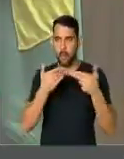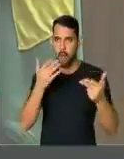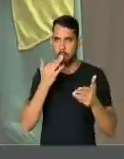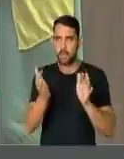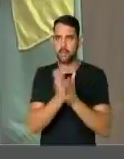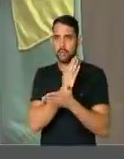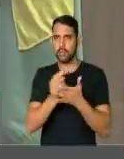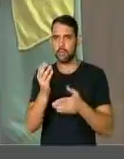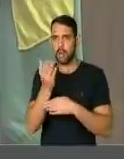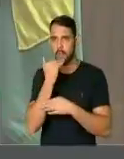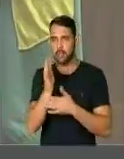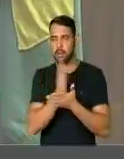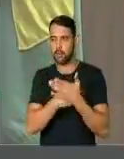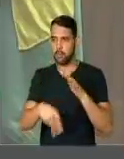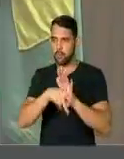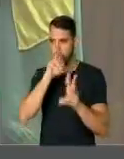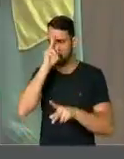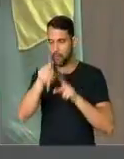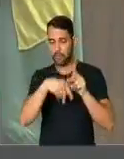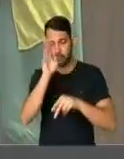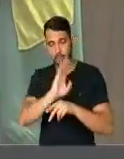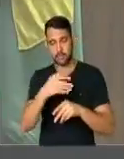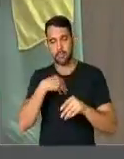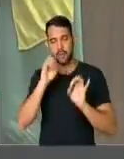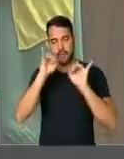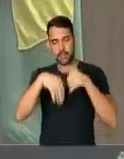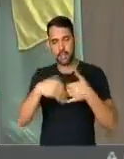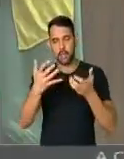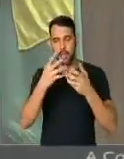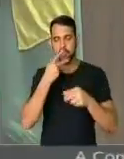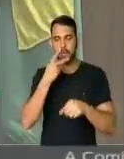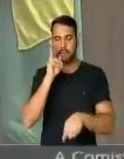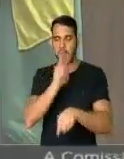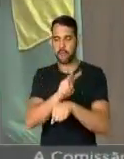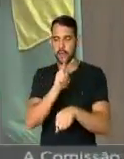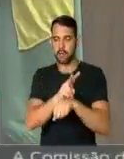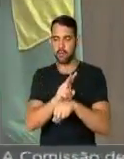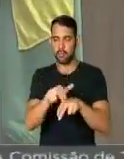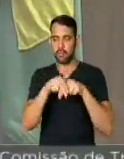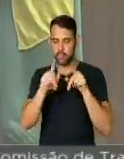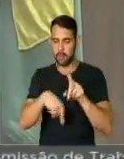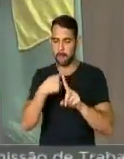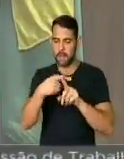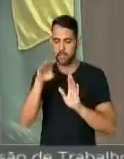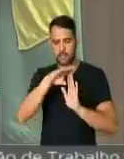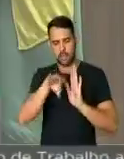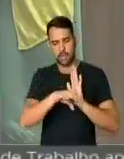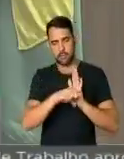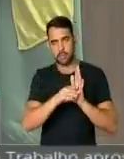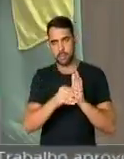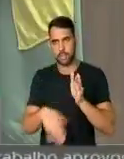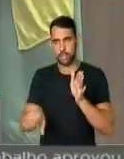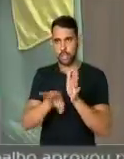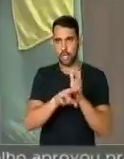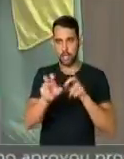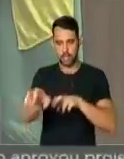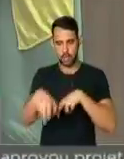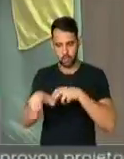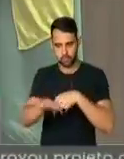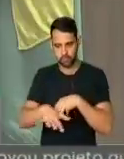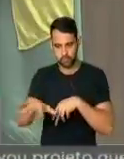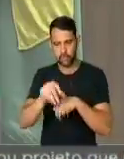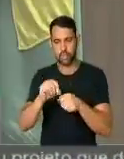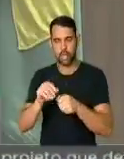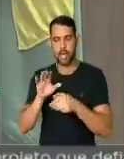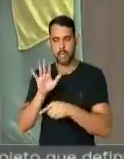de alimentar o país. E, para concluir, eu queria dizer que defendo, portanto, mais políticas de extensão rural, de